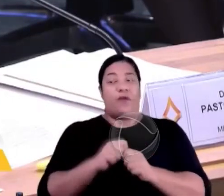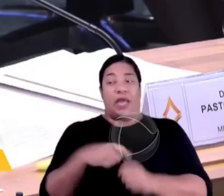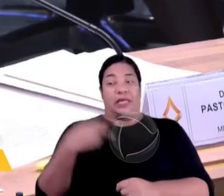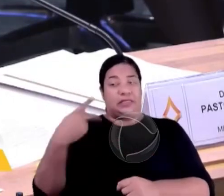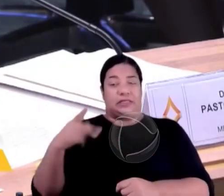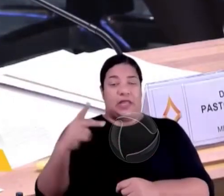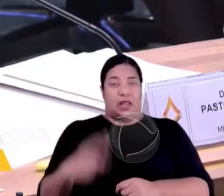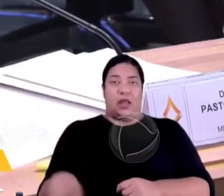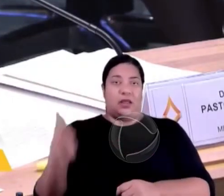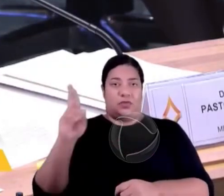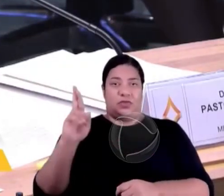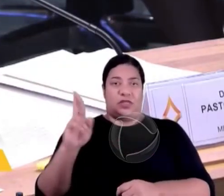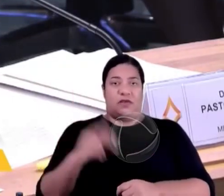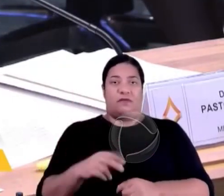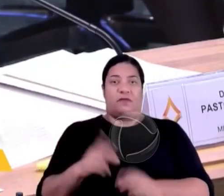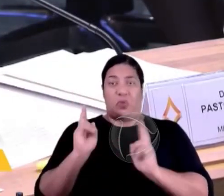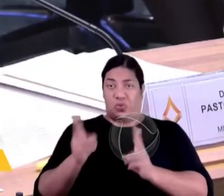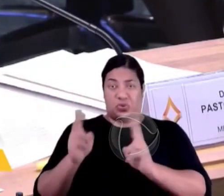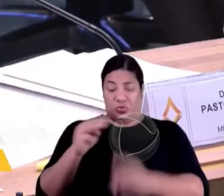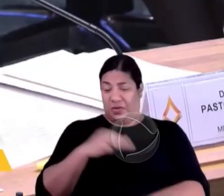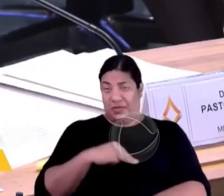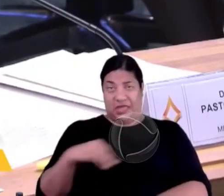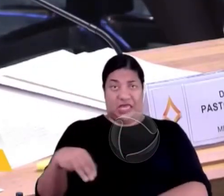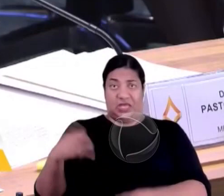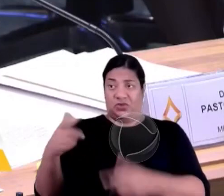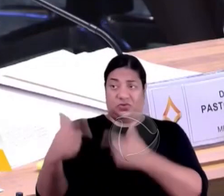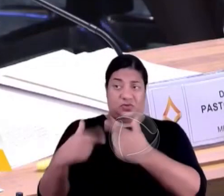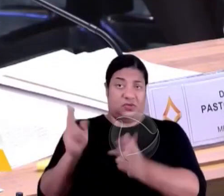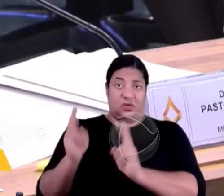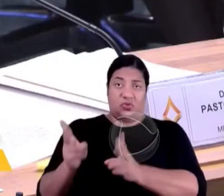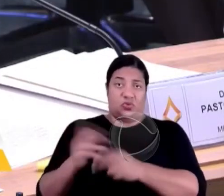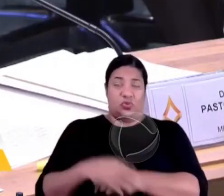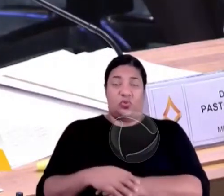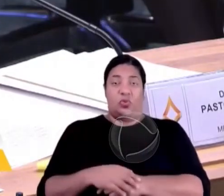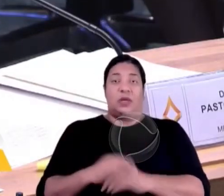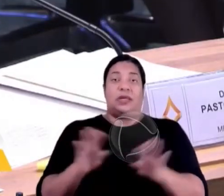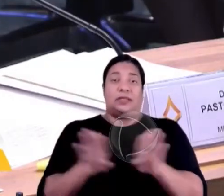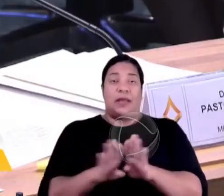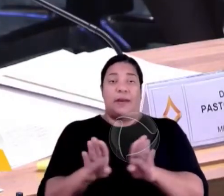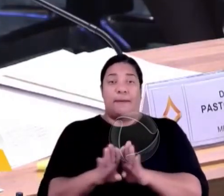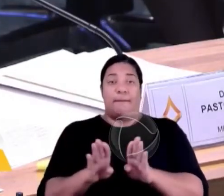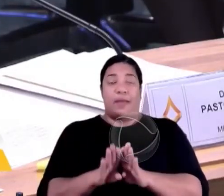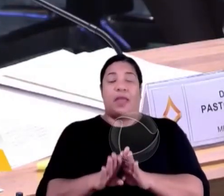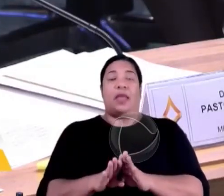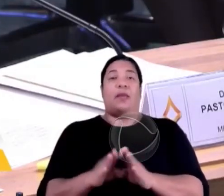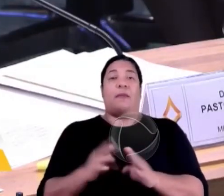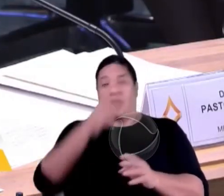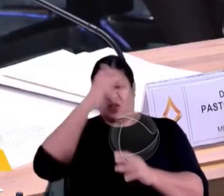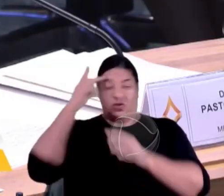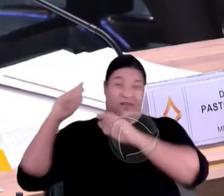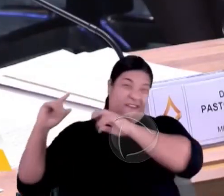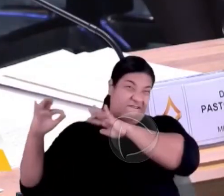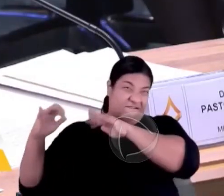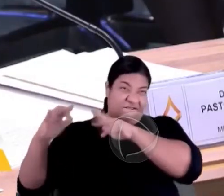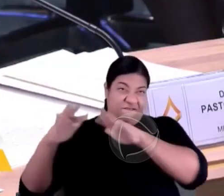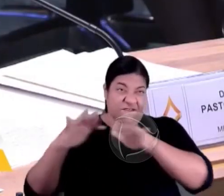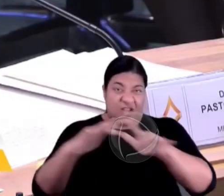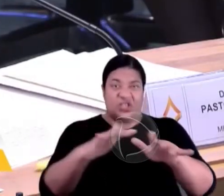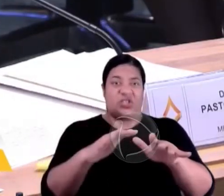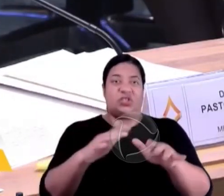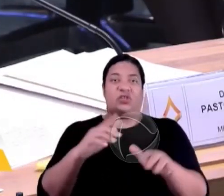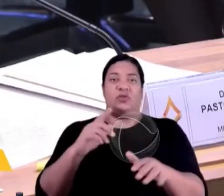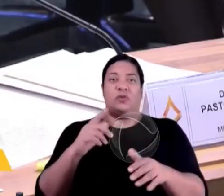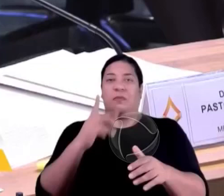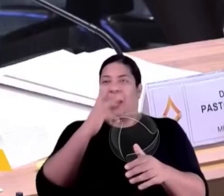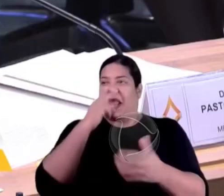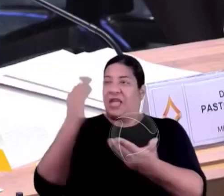continua Ministro e mais grave que tudo isso tem o presidente é que Os Invasores foram tratados como convidado